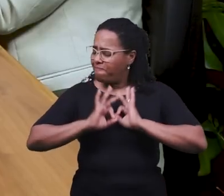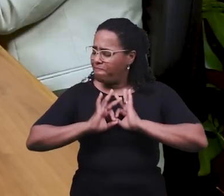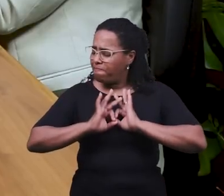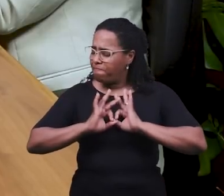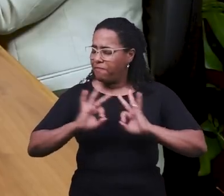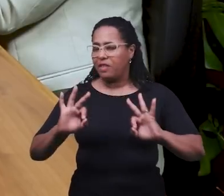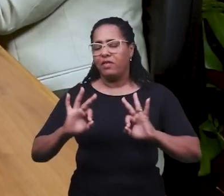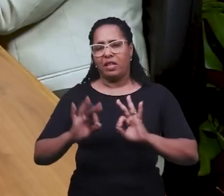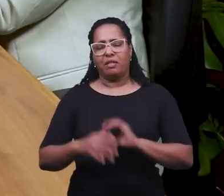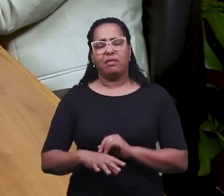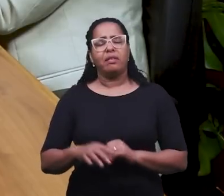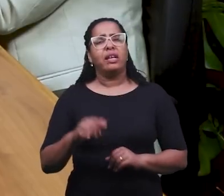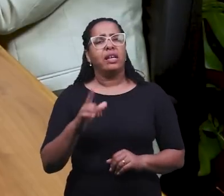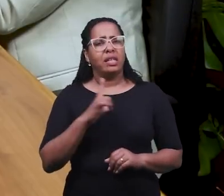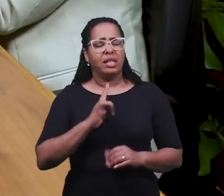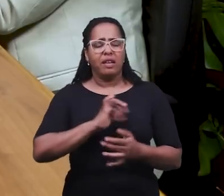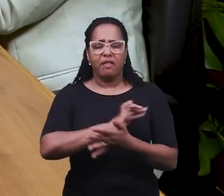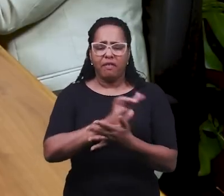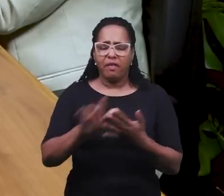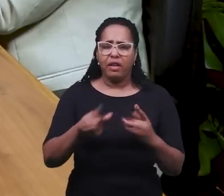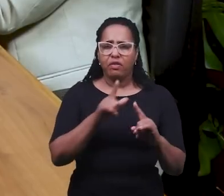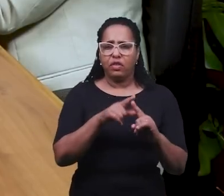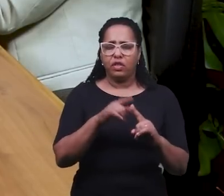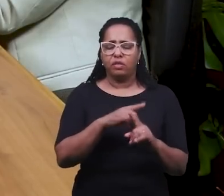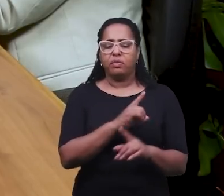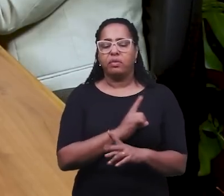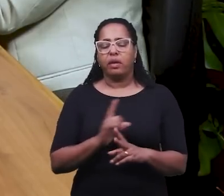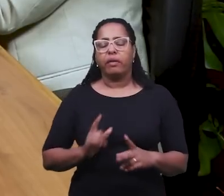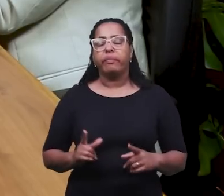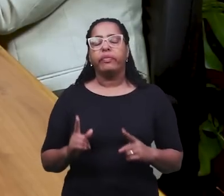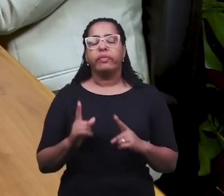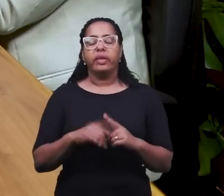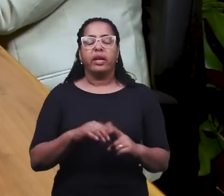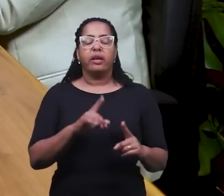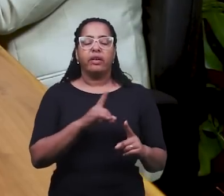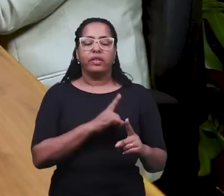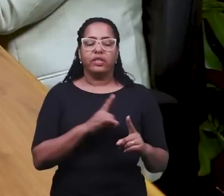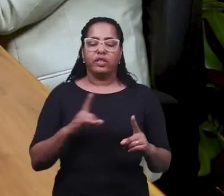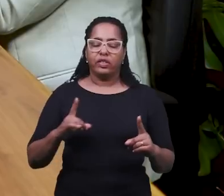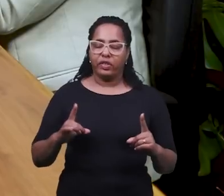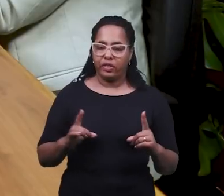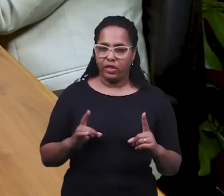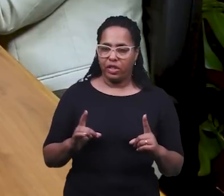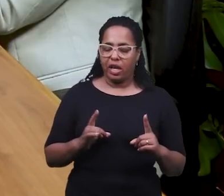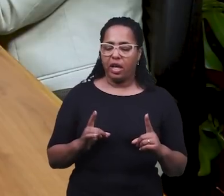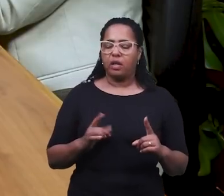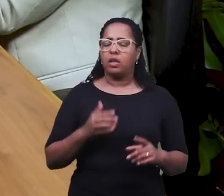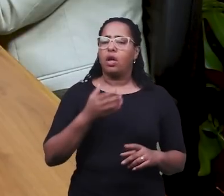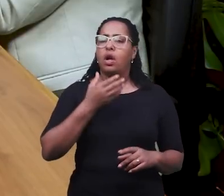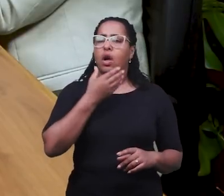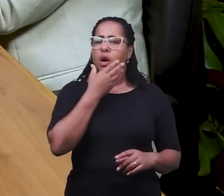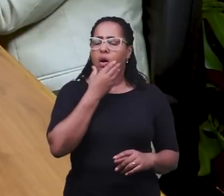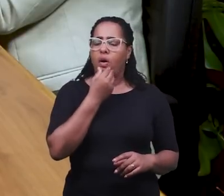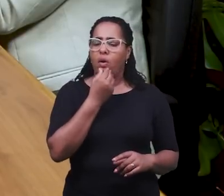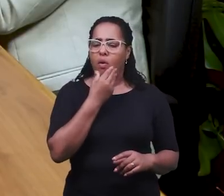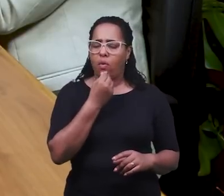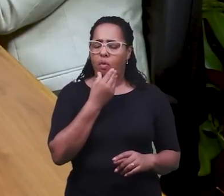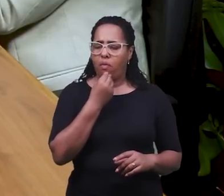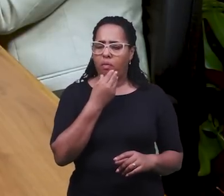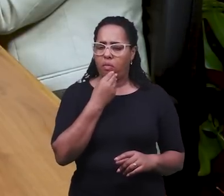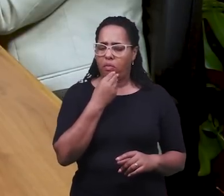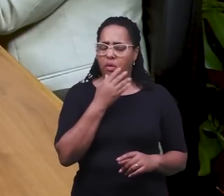extraordinário. Tem aquele diácono, você tem vários tipos de diácono. Você tem aquele diácono que é aquele